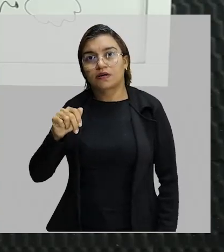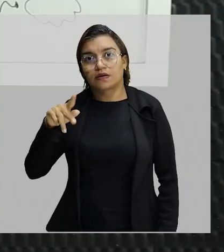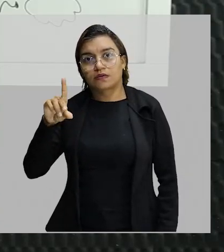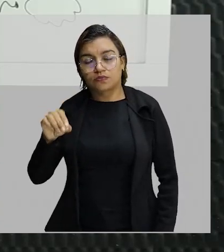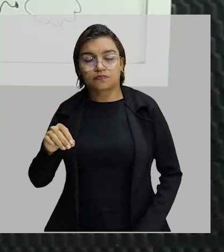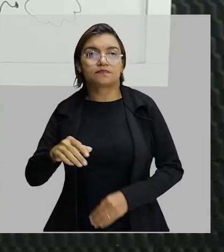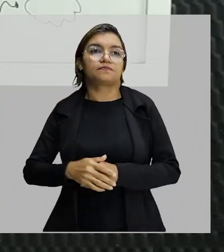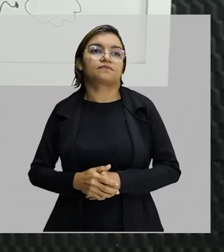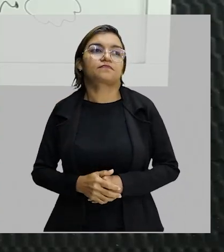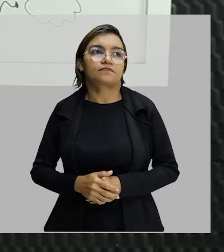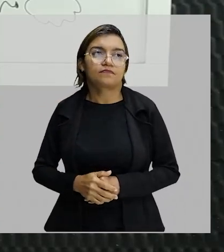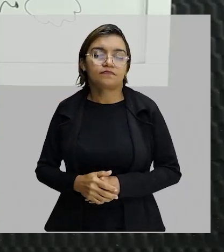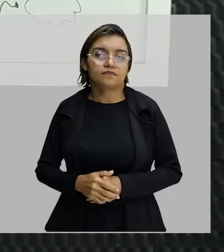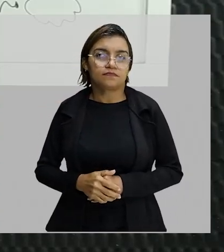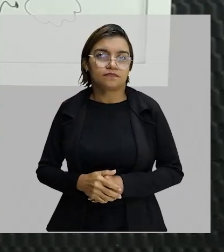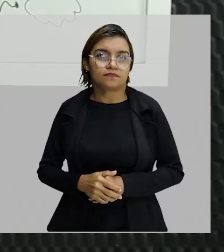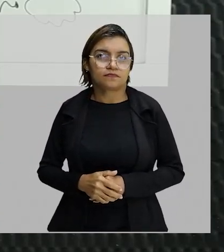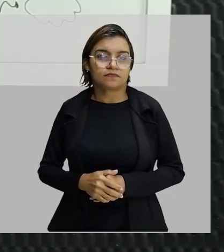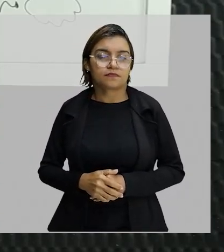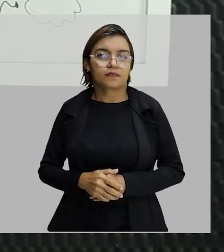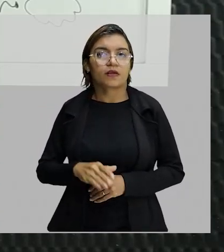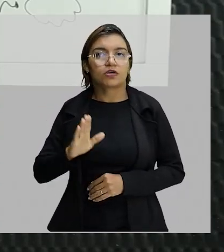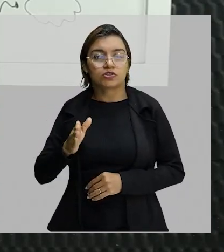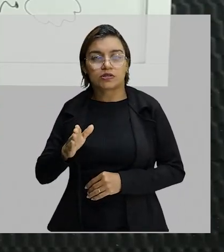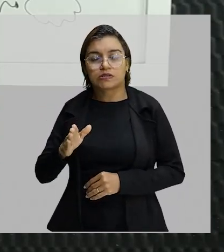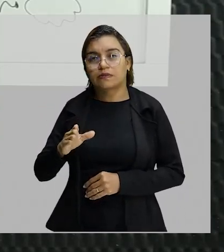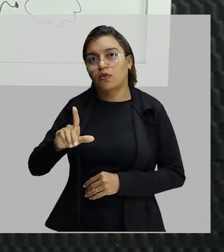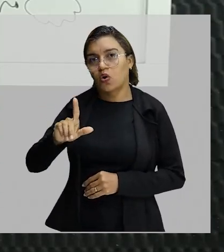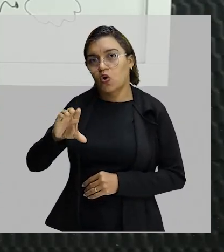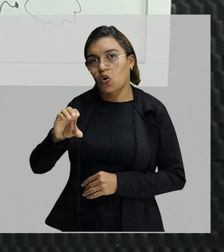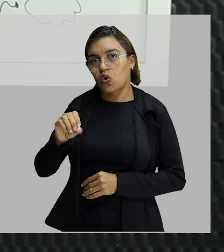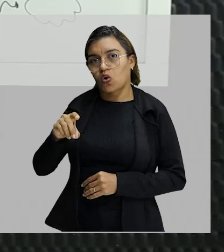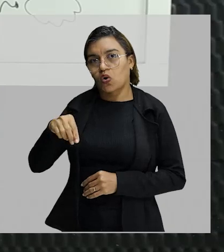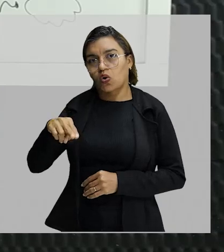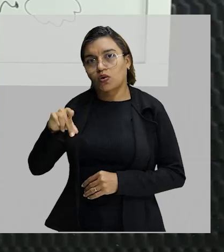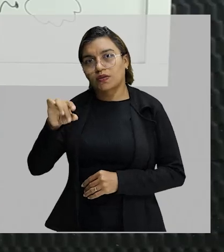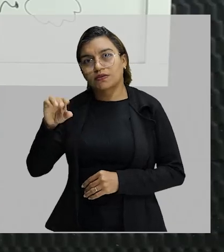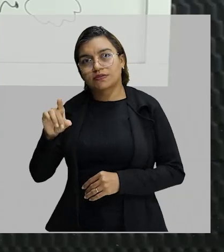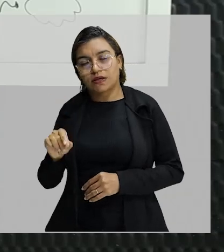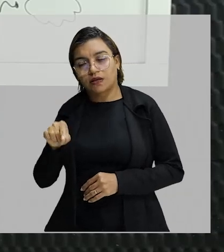O condensado de Bose-Einstein já é visto aí em laboratório e